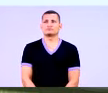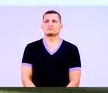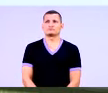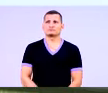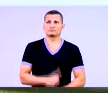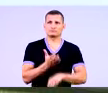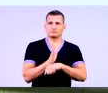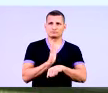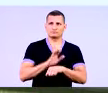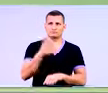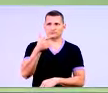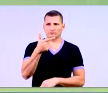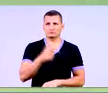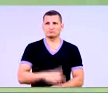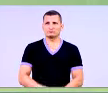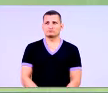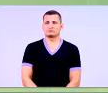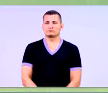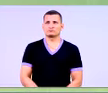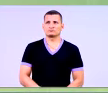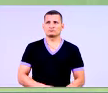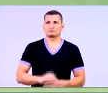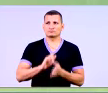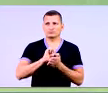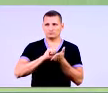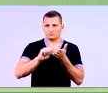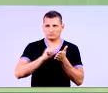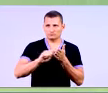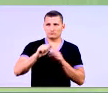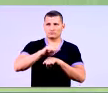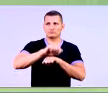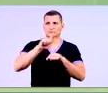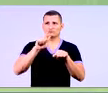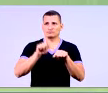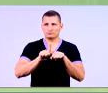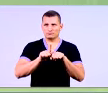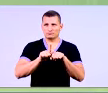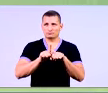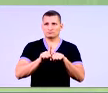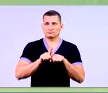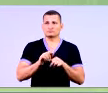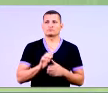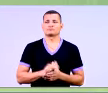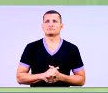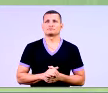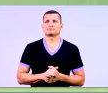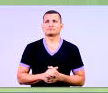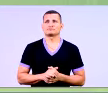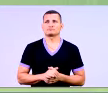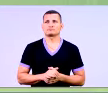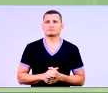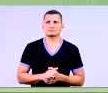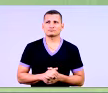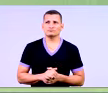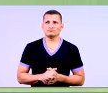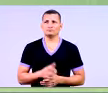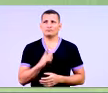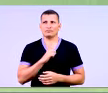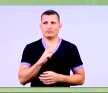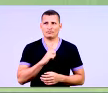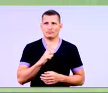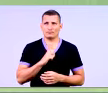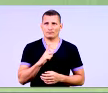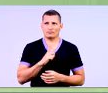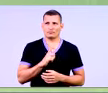atividade 2 escreva um algoritmo a questão dois escreveu um algoritmo que possua